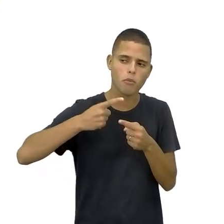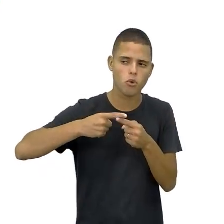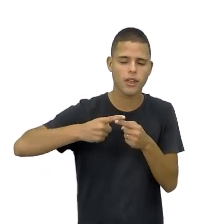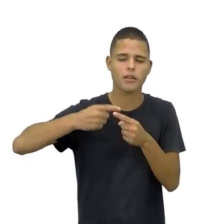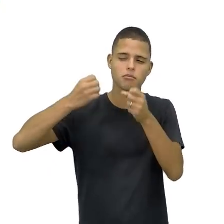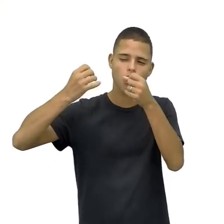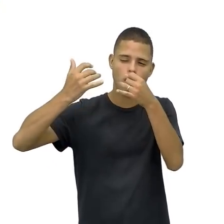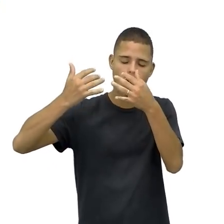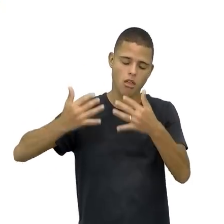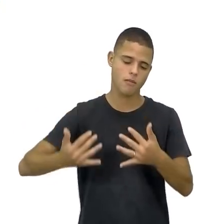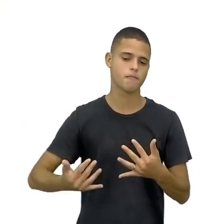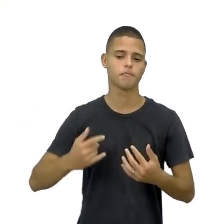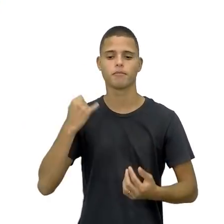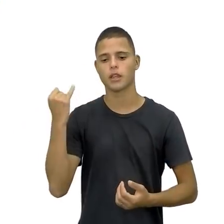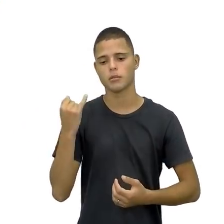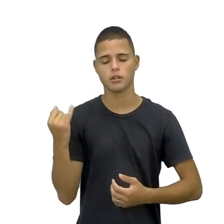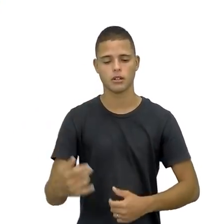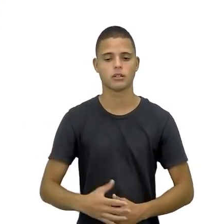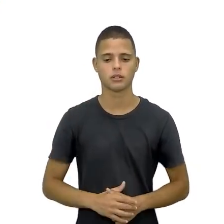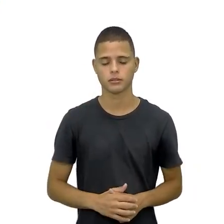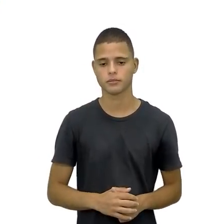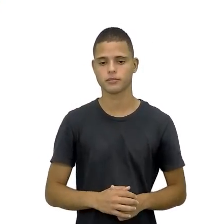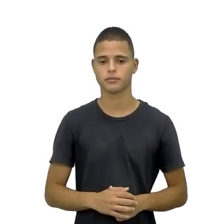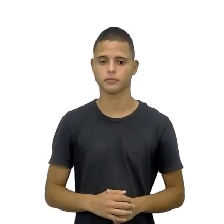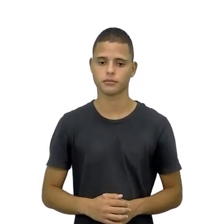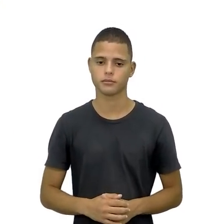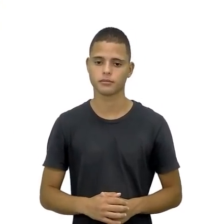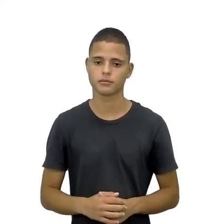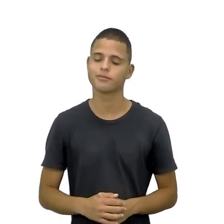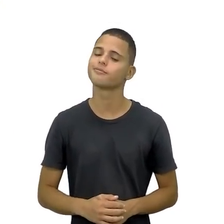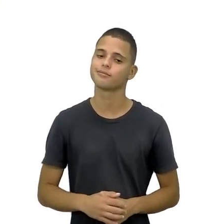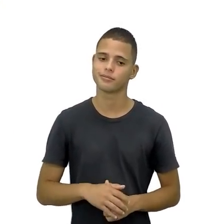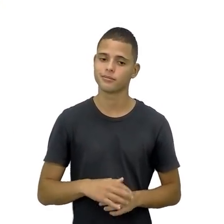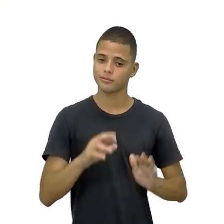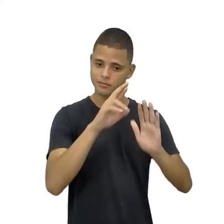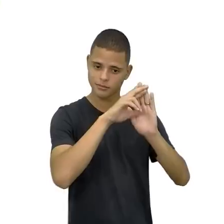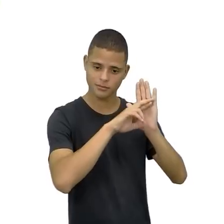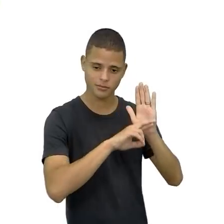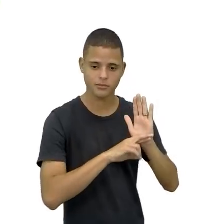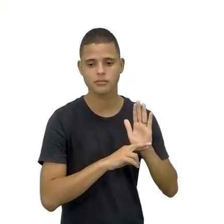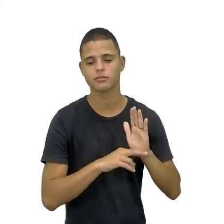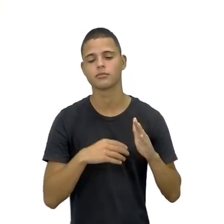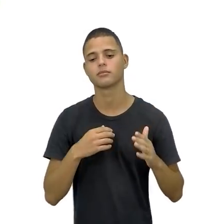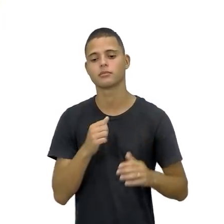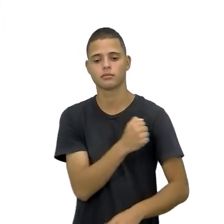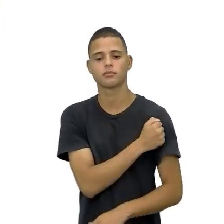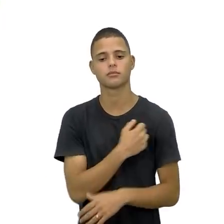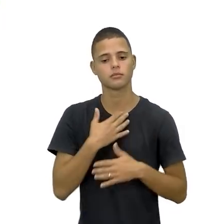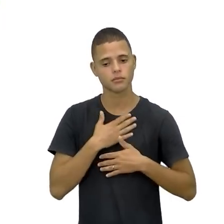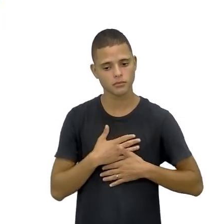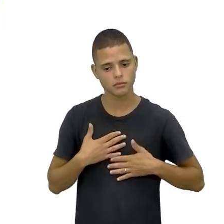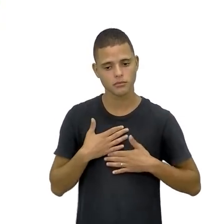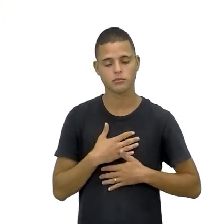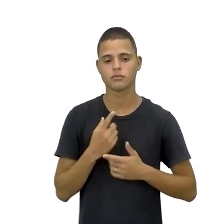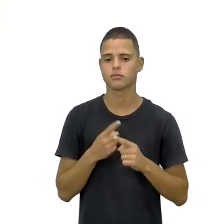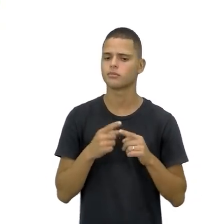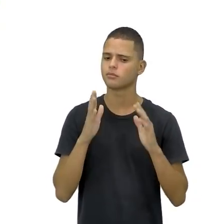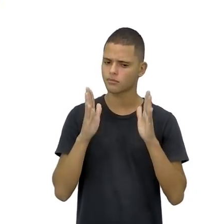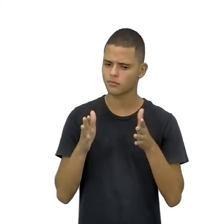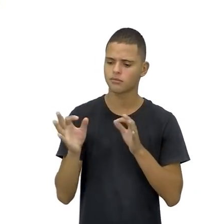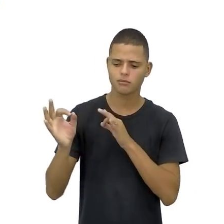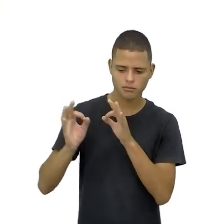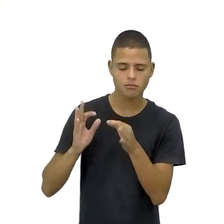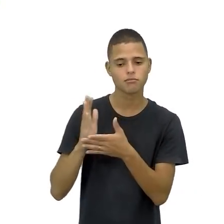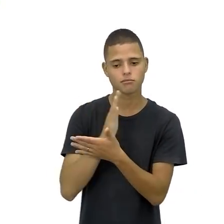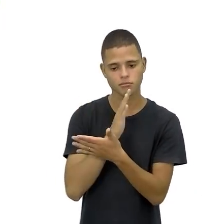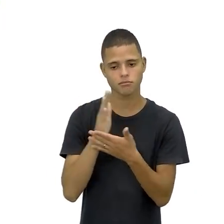nesse objetivo, né? Nessa questão de trazer algumas regras. Os estudantes gostam porque eles já fazem alguns jogos, né? E esses